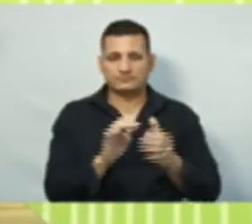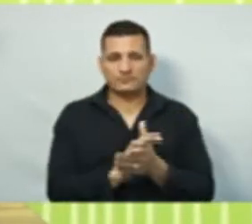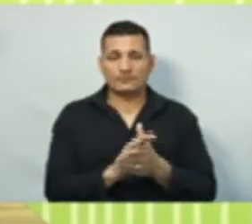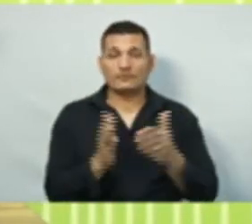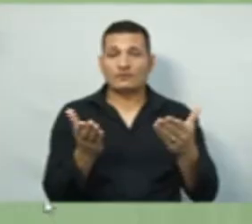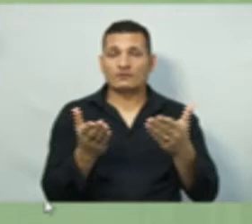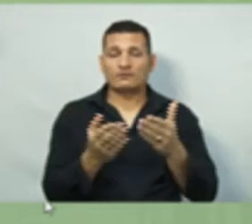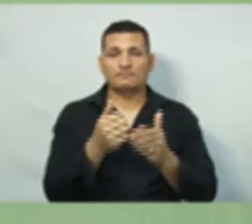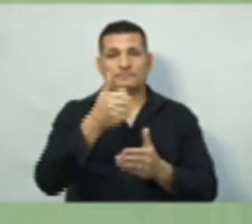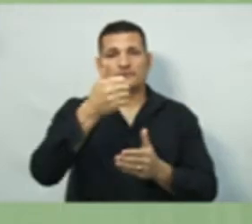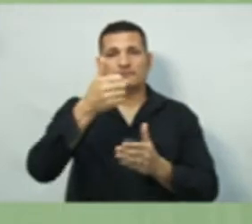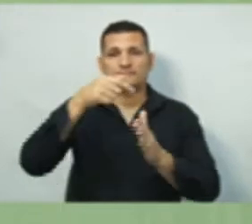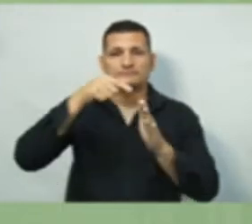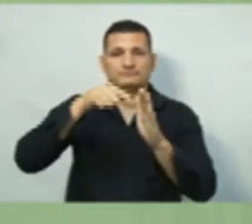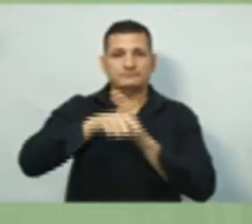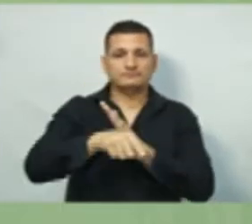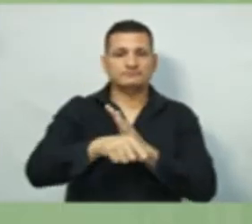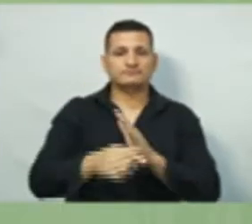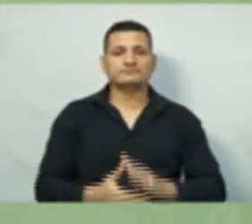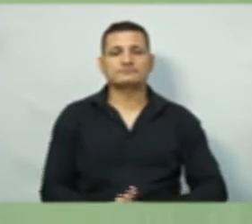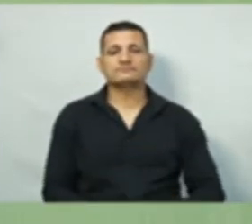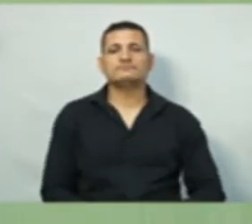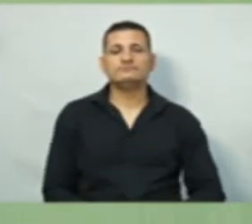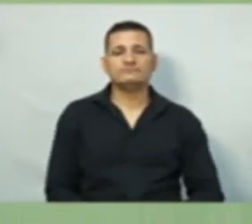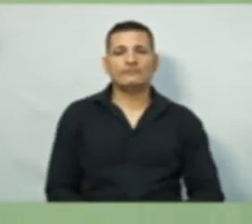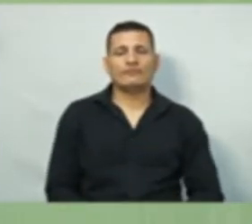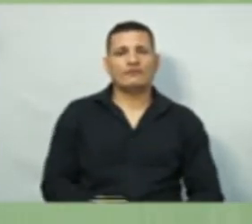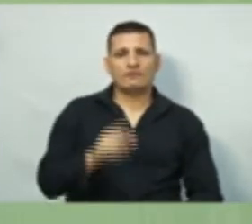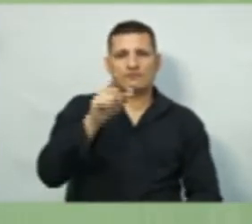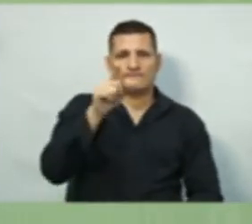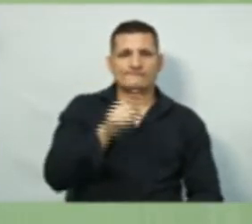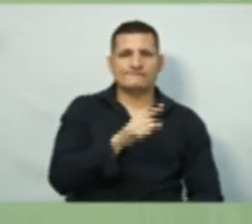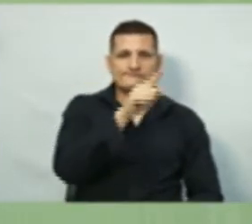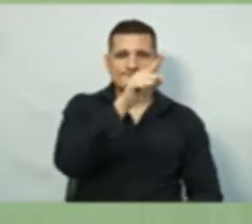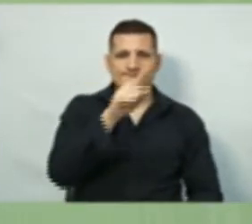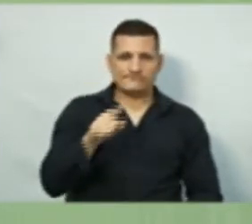questão. Assinale